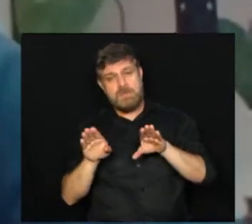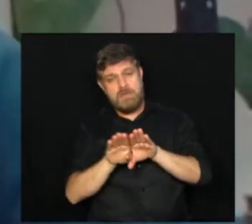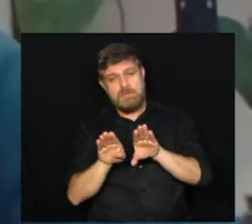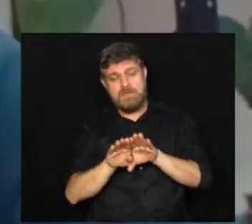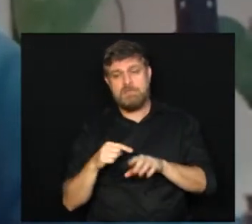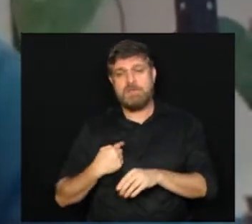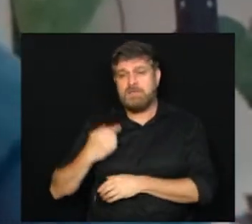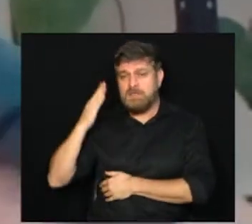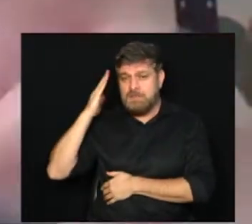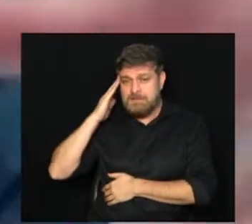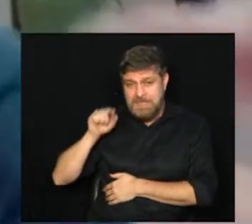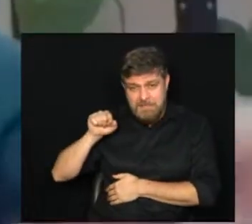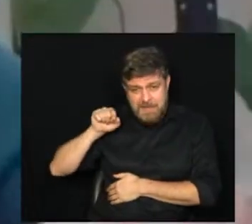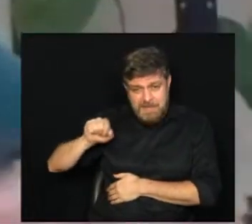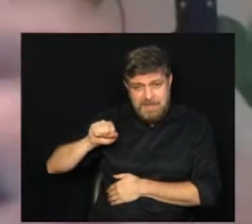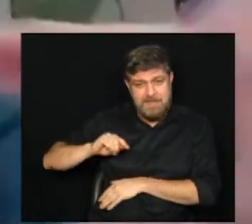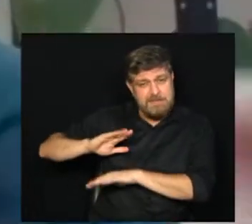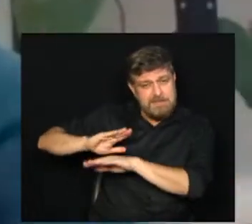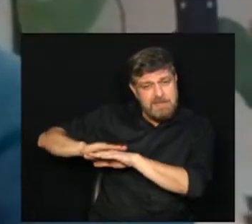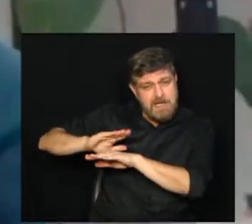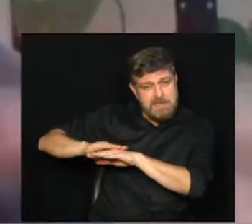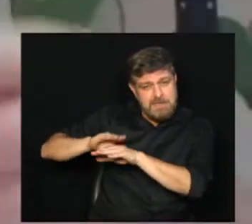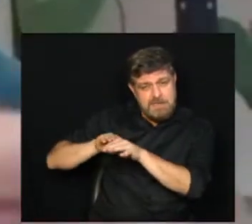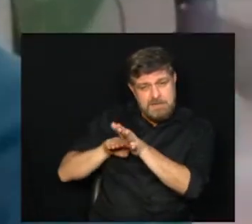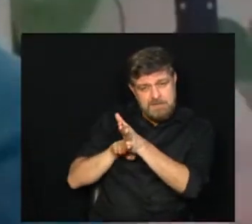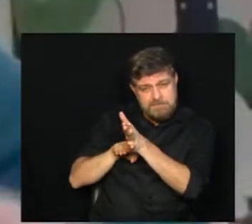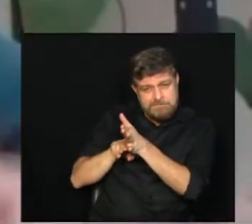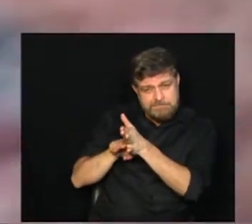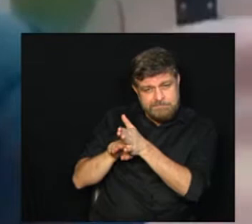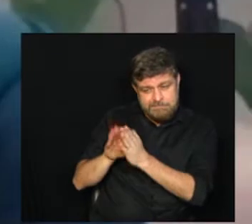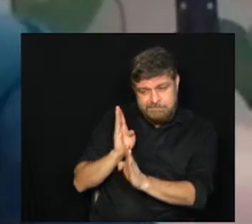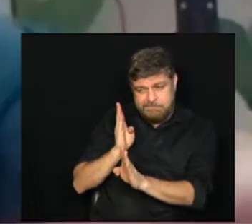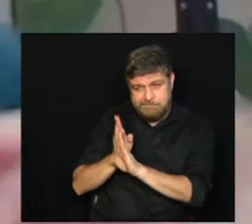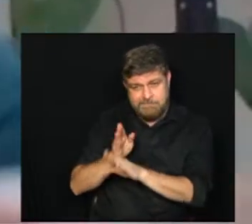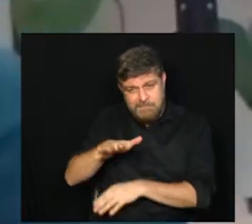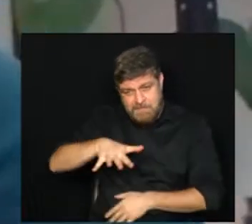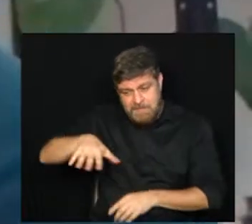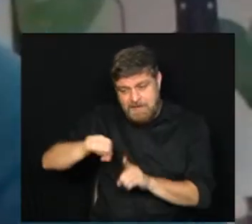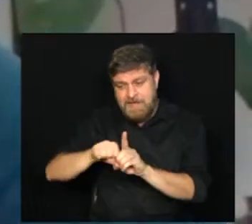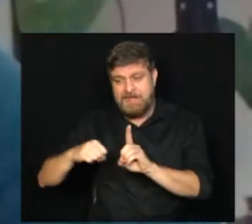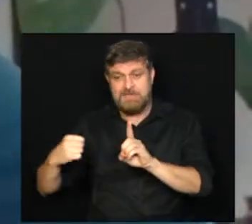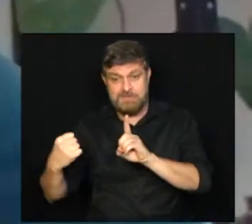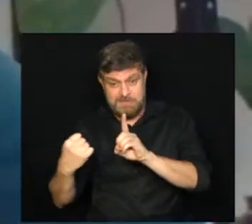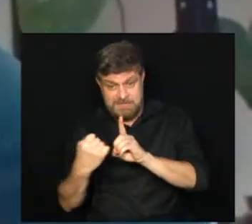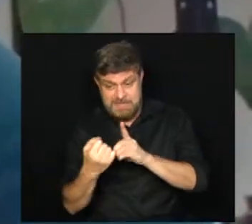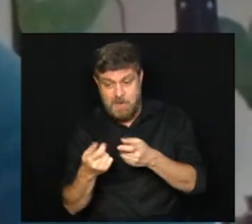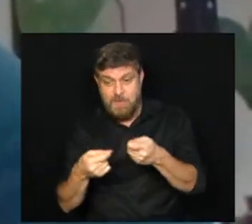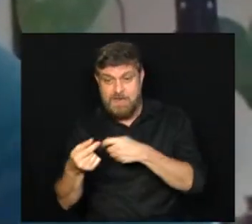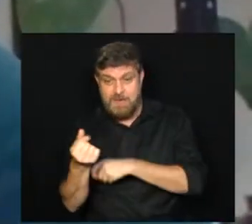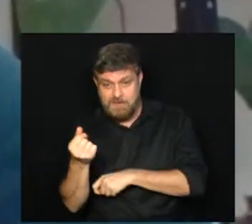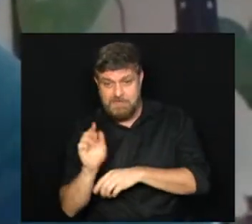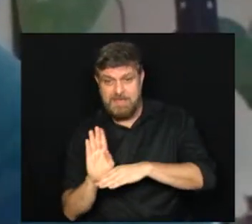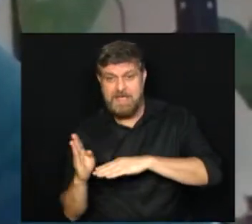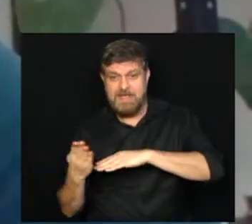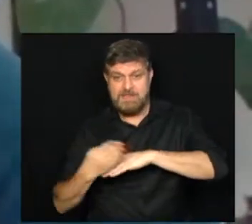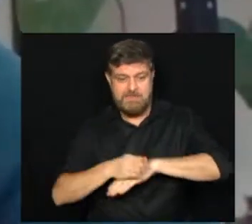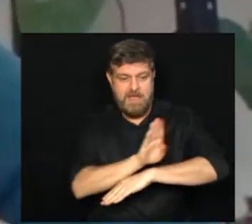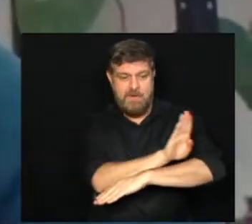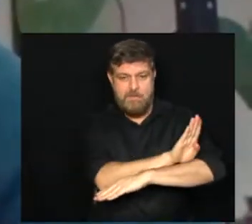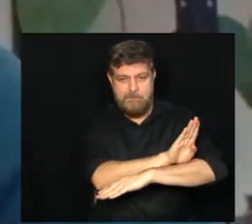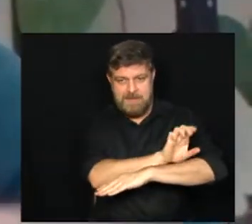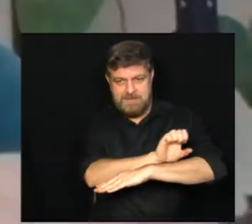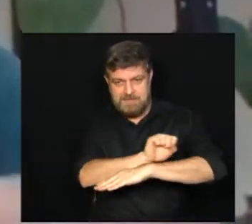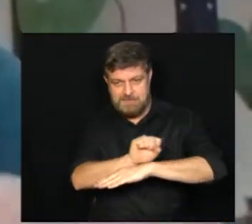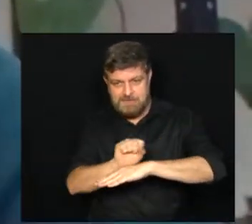sabemos que eles produziram assim, um certo diagnóstico socioeconômico ali da região, o que nos